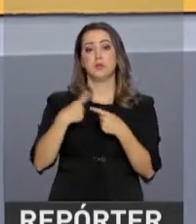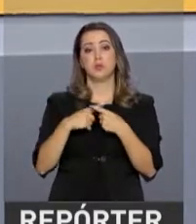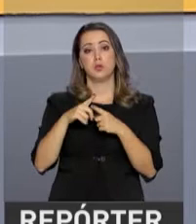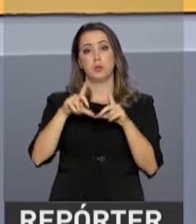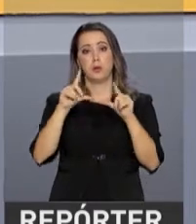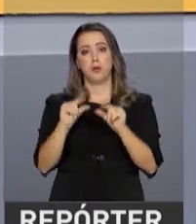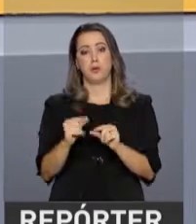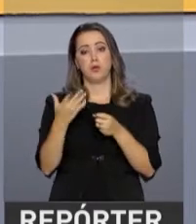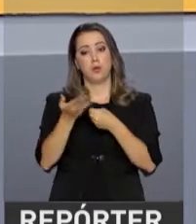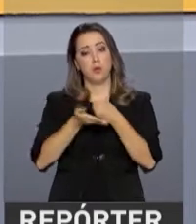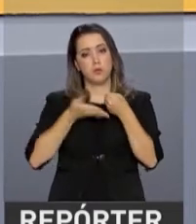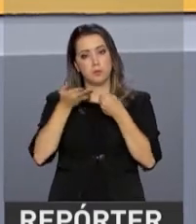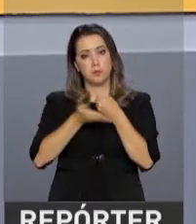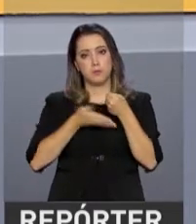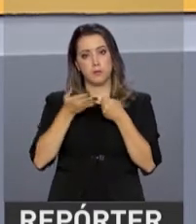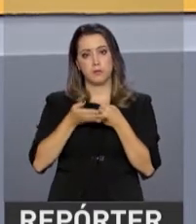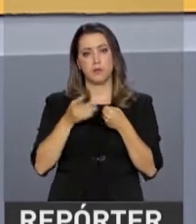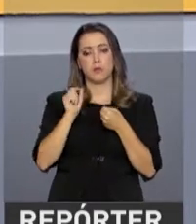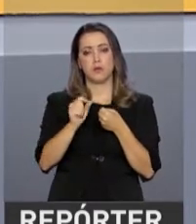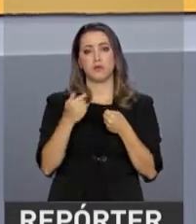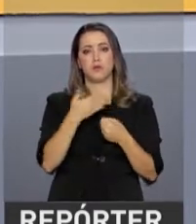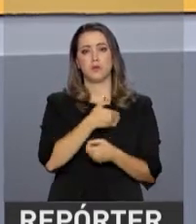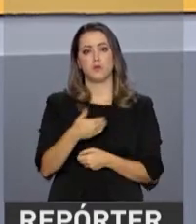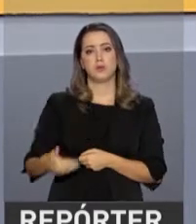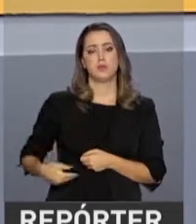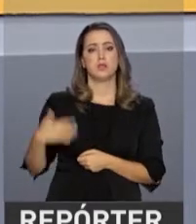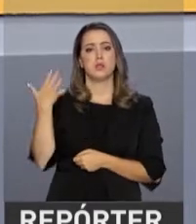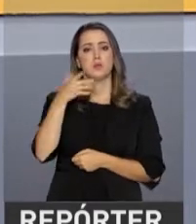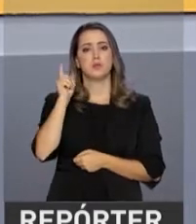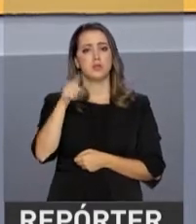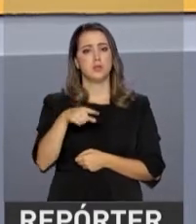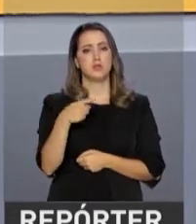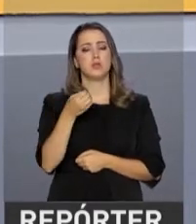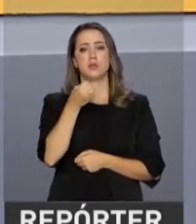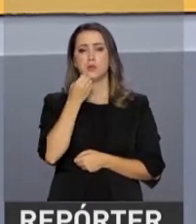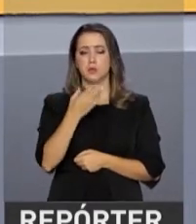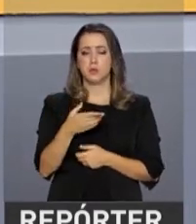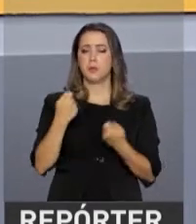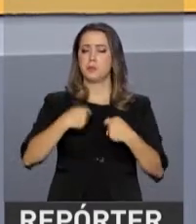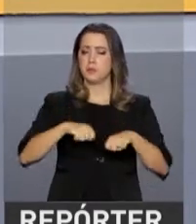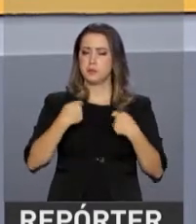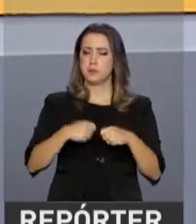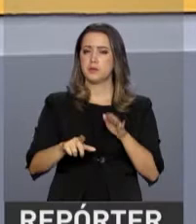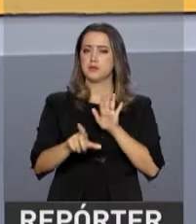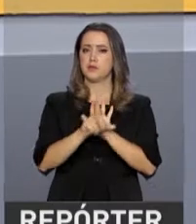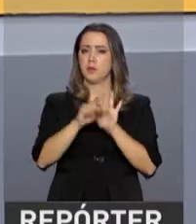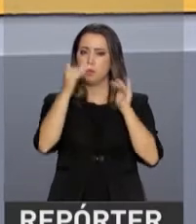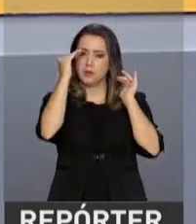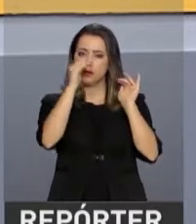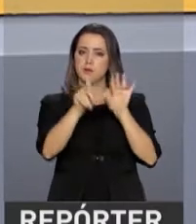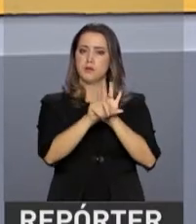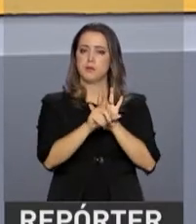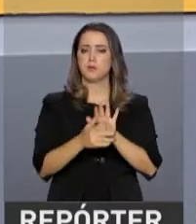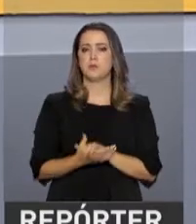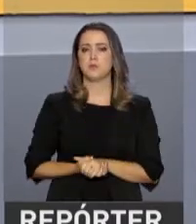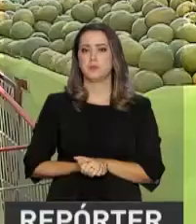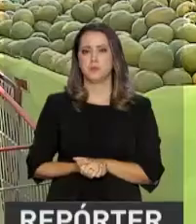piso previsto pelo governo, como vimos. A explicação é uma recomendação legal. O repórter João Pedro Neto acompanhou.